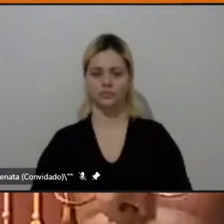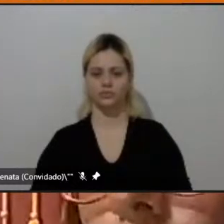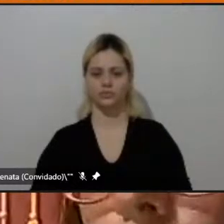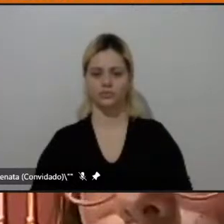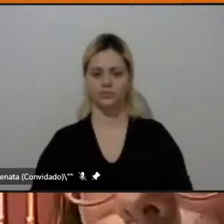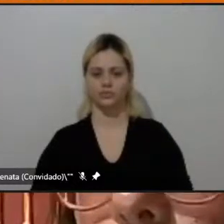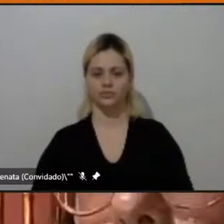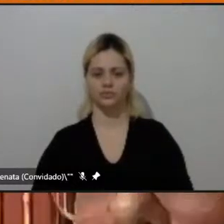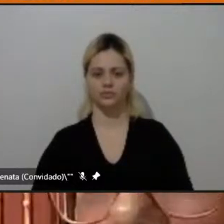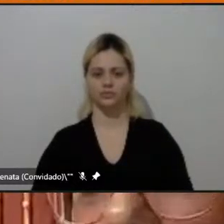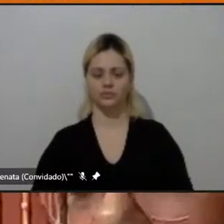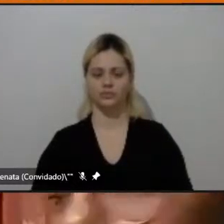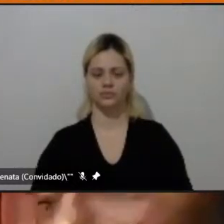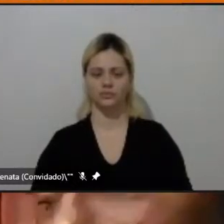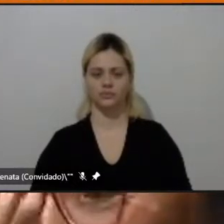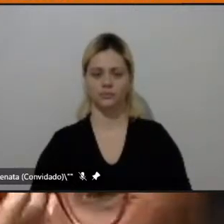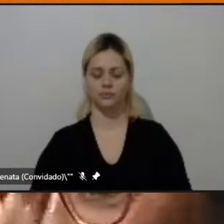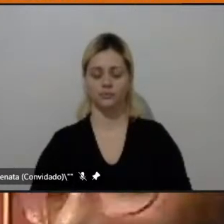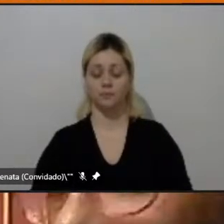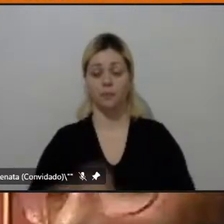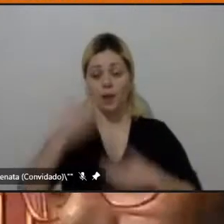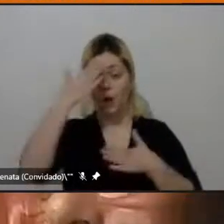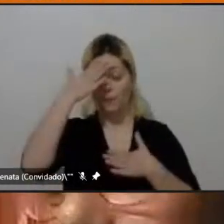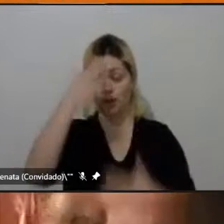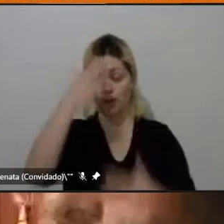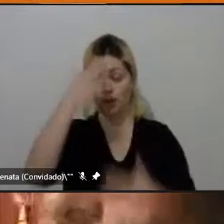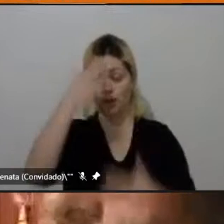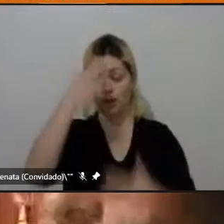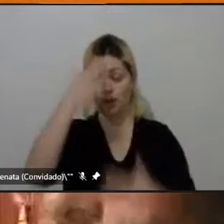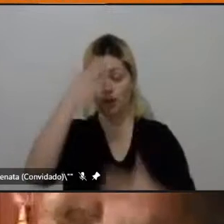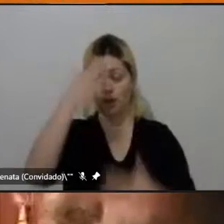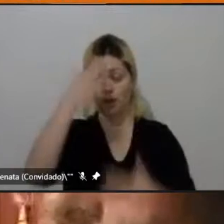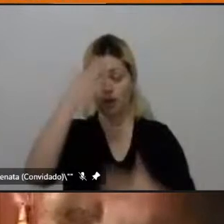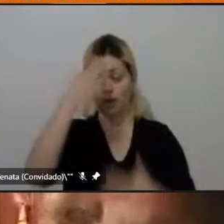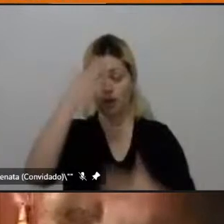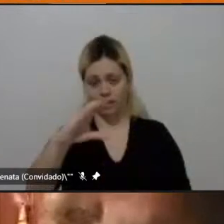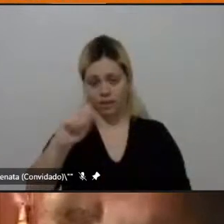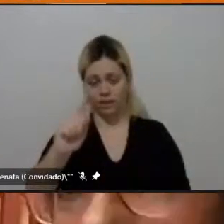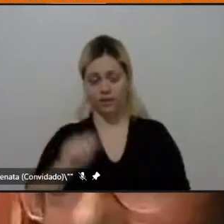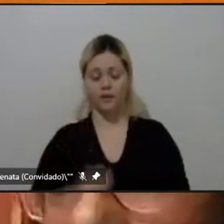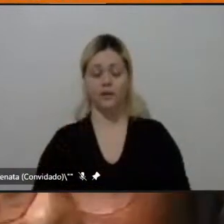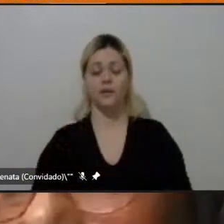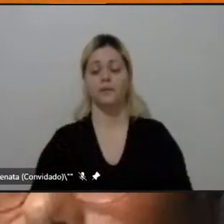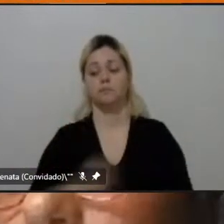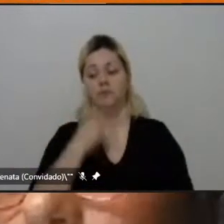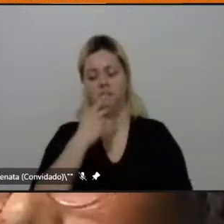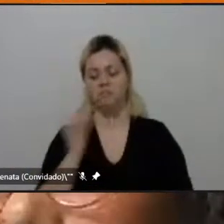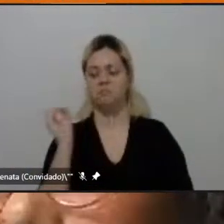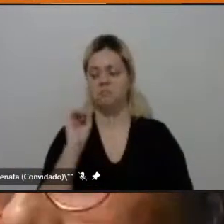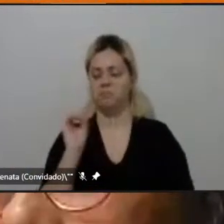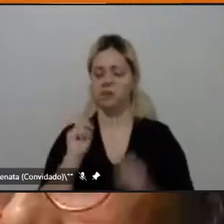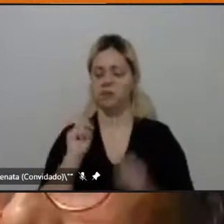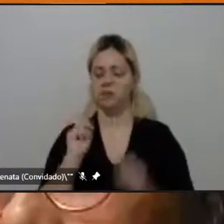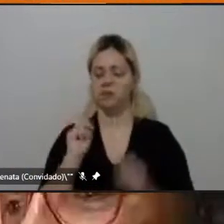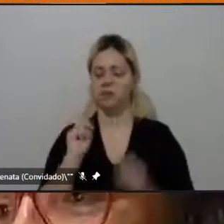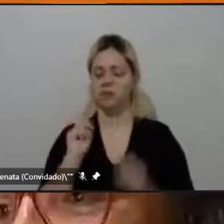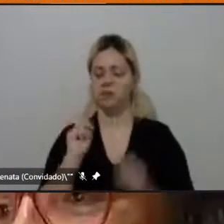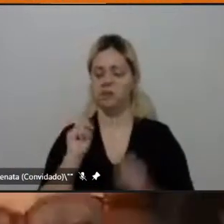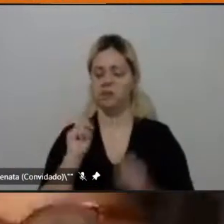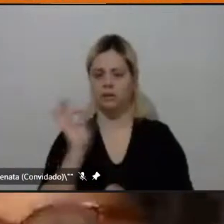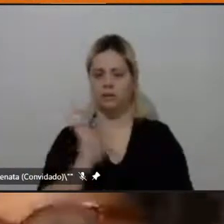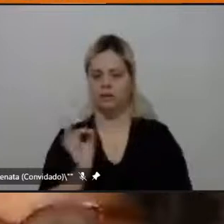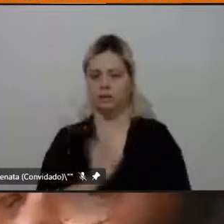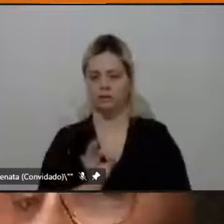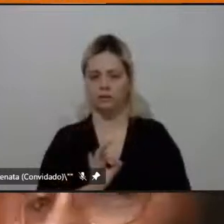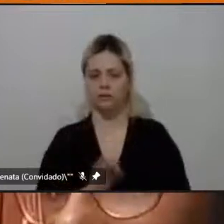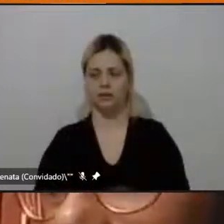Patrícia, obrigado. Foi ótima a sua fala. Para mim, né, em especial, que não tenho